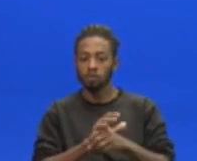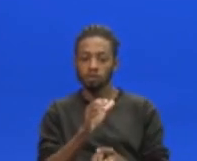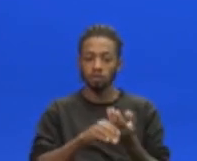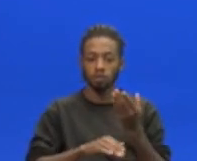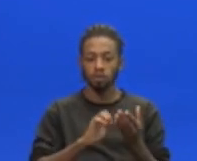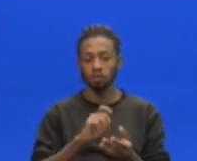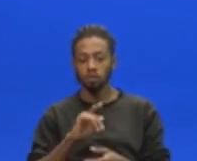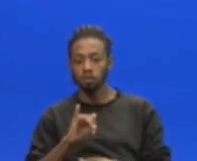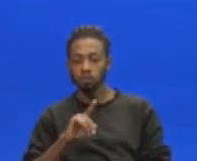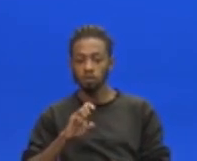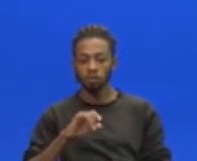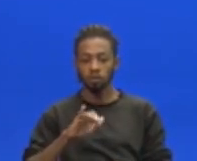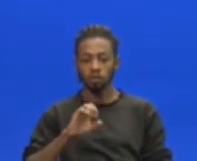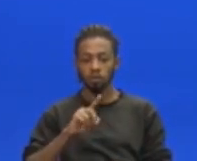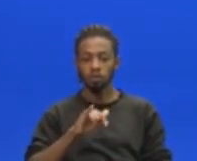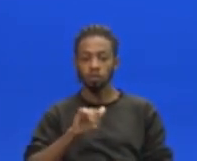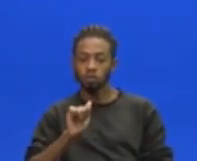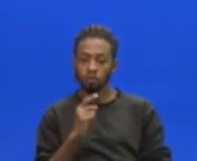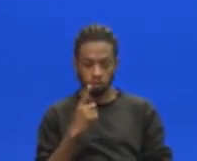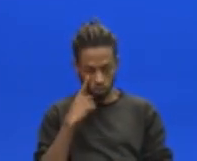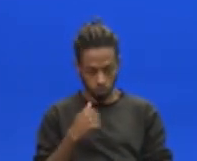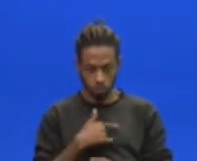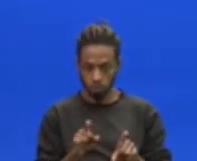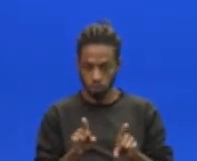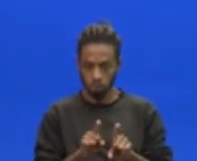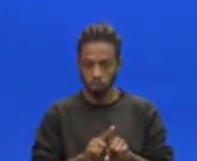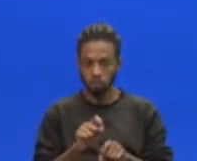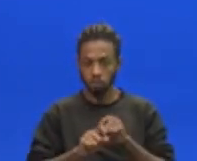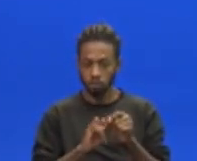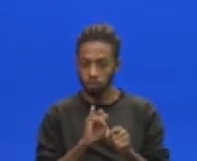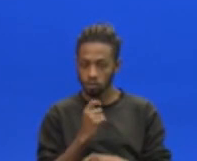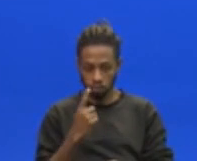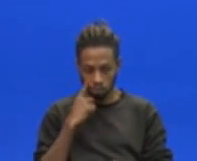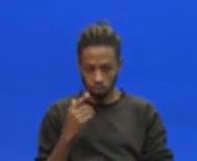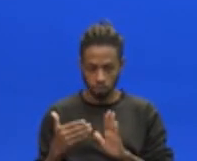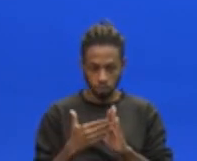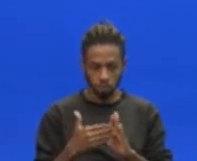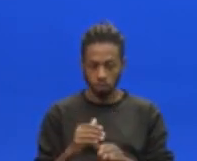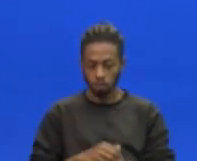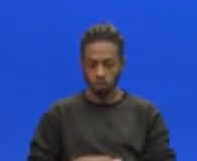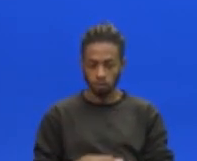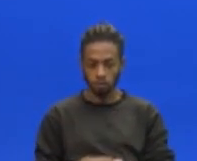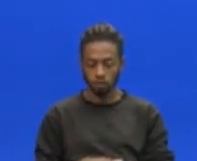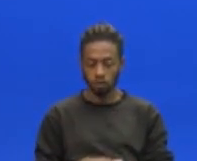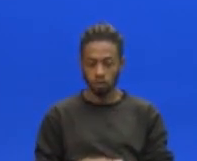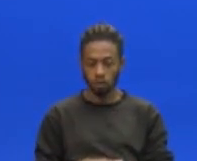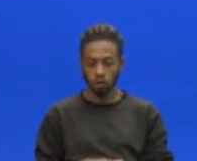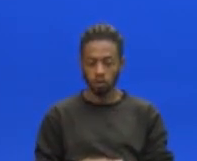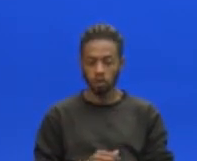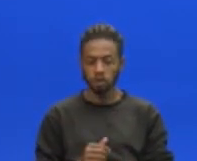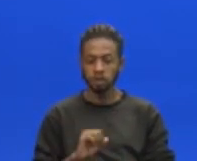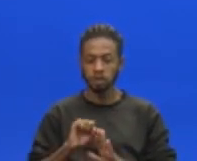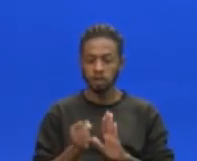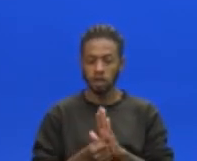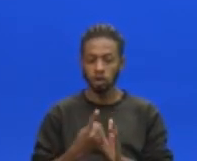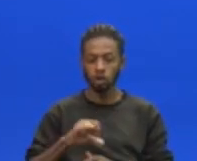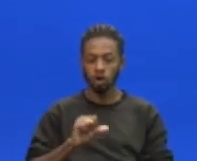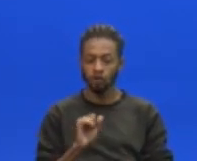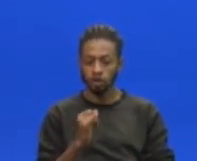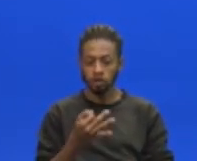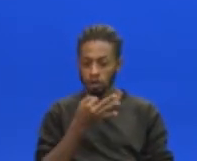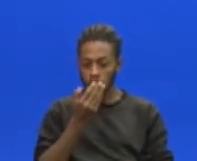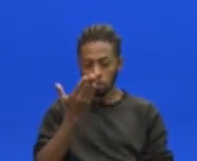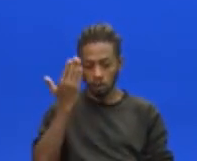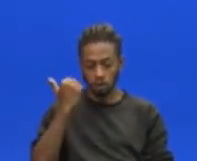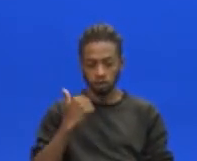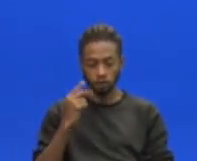o primeiro epidemiologista. Então, até metade do século XIX, predominava uma teoria que foi chamada